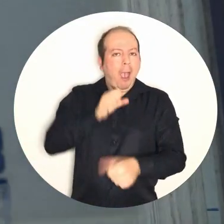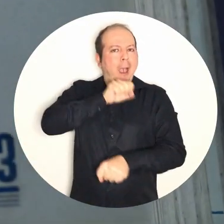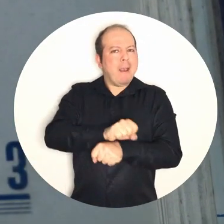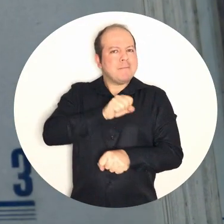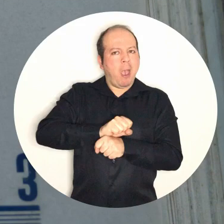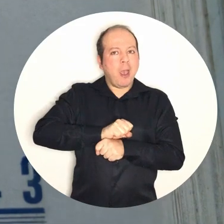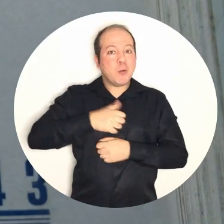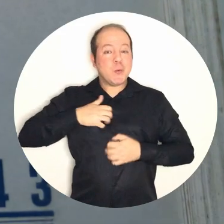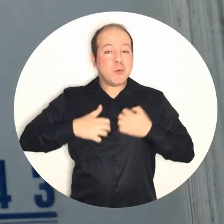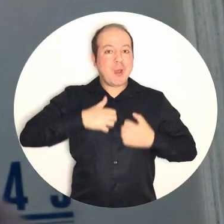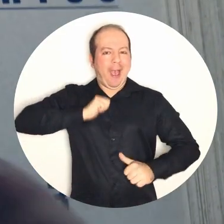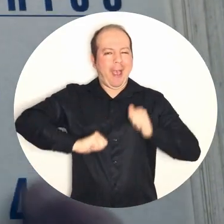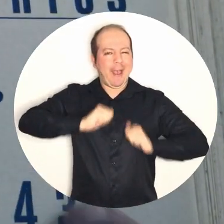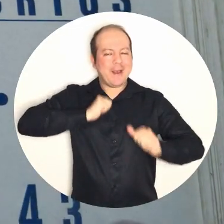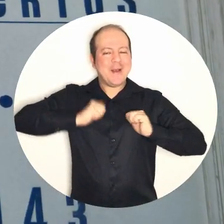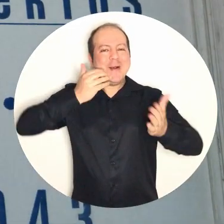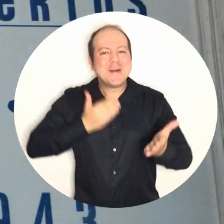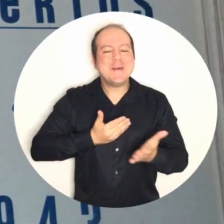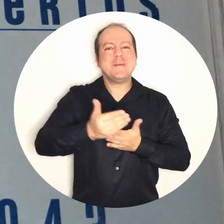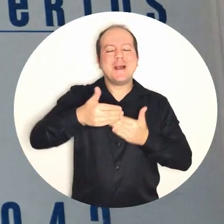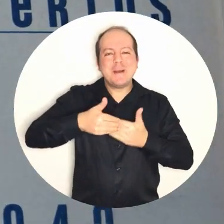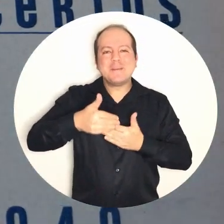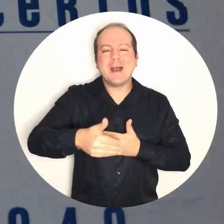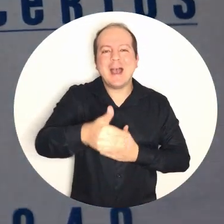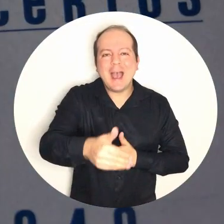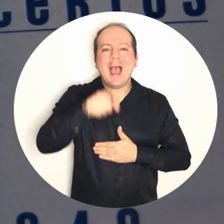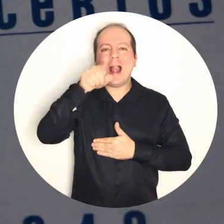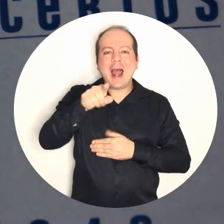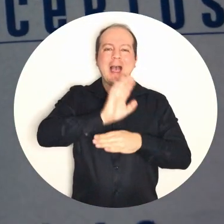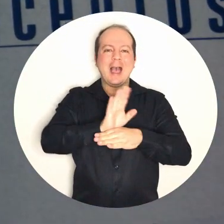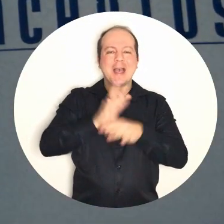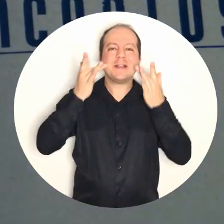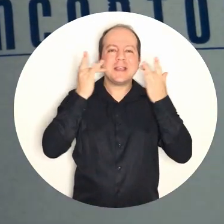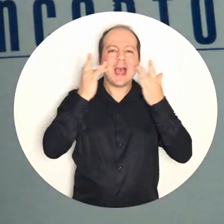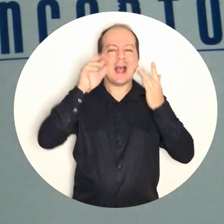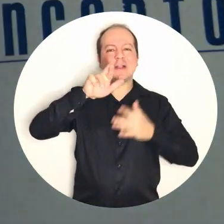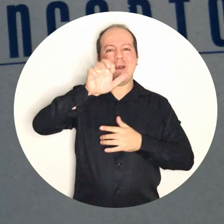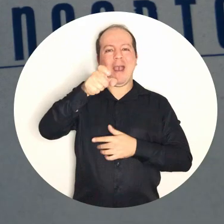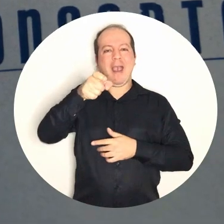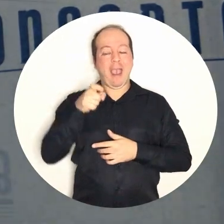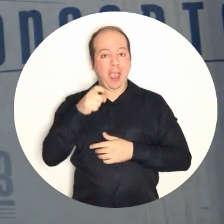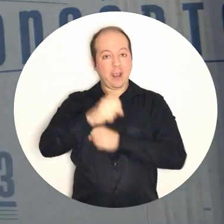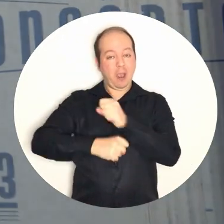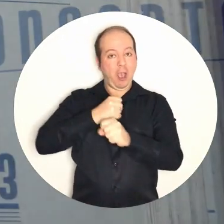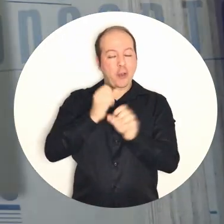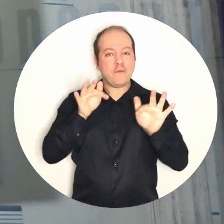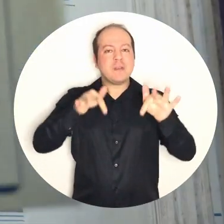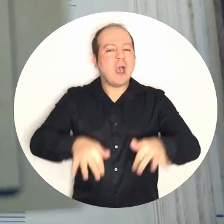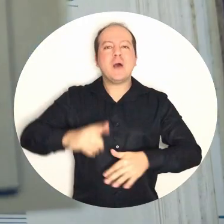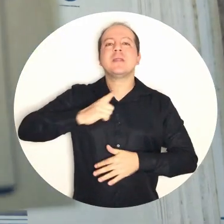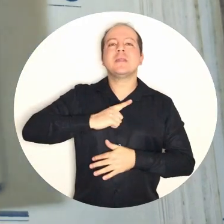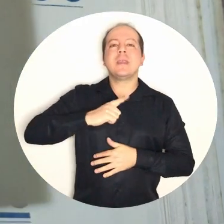colegiais aguardam ansiosos o começo da sessão no Cine Teatro Rex. Até o final daquele